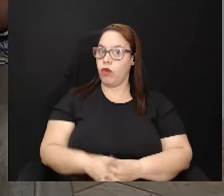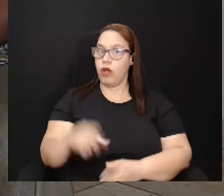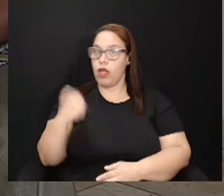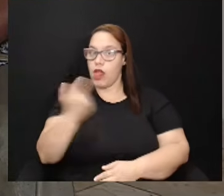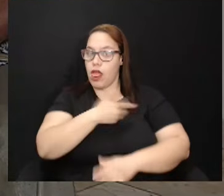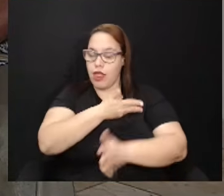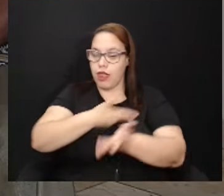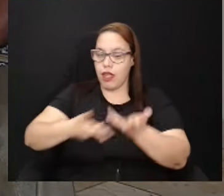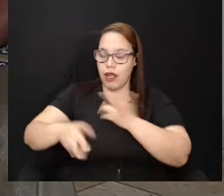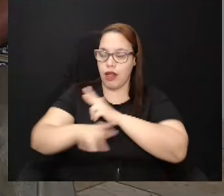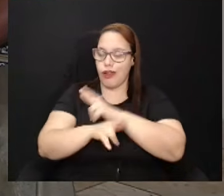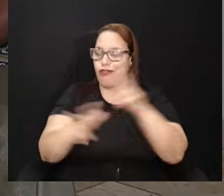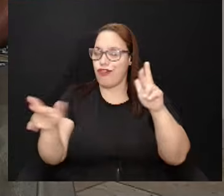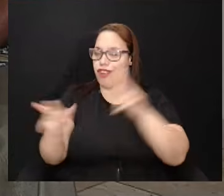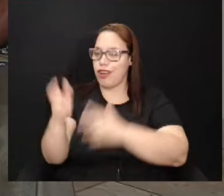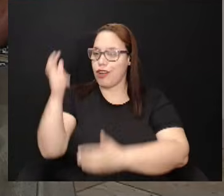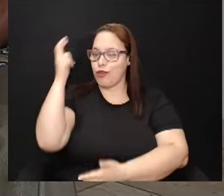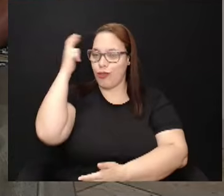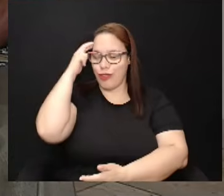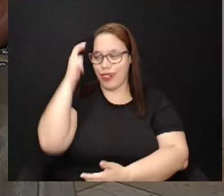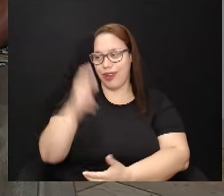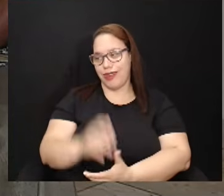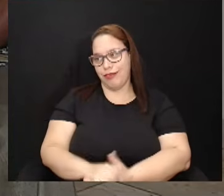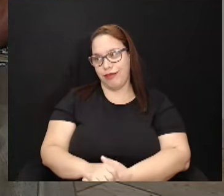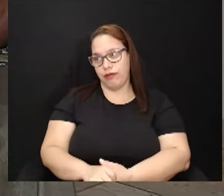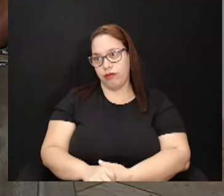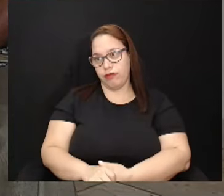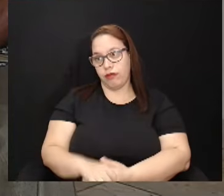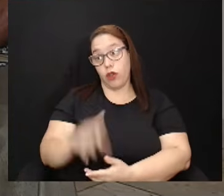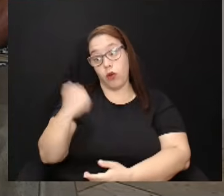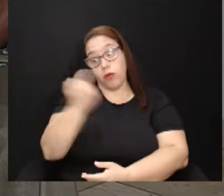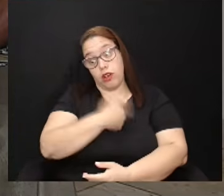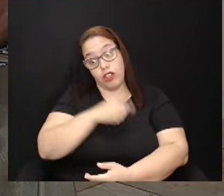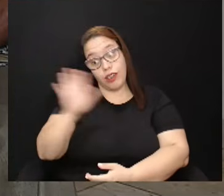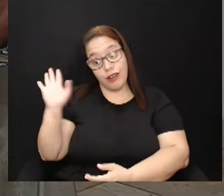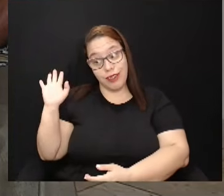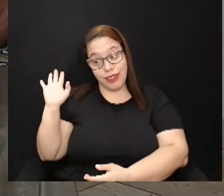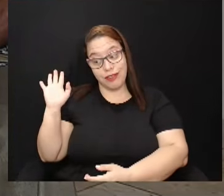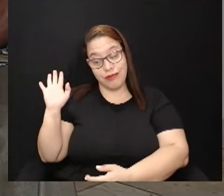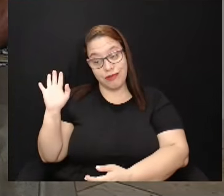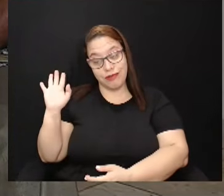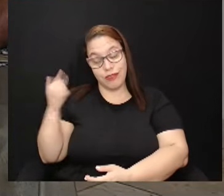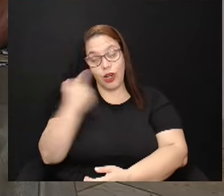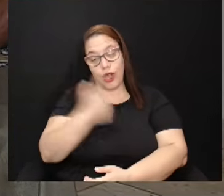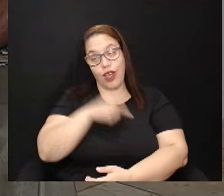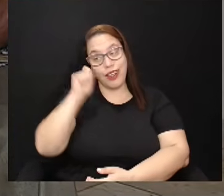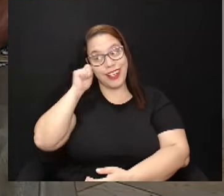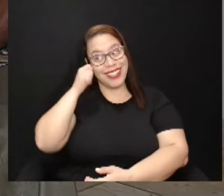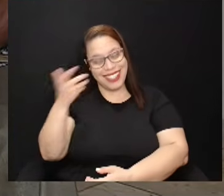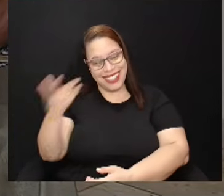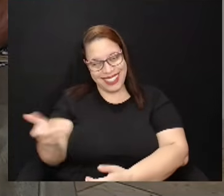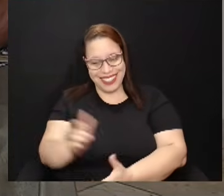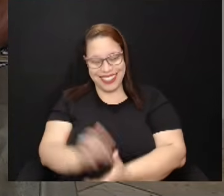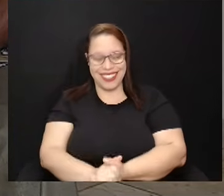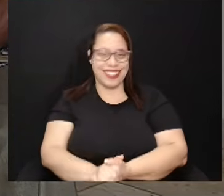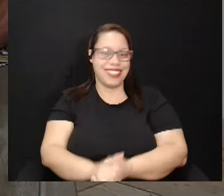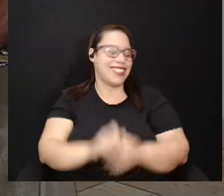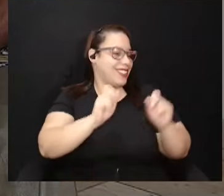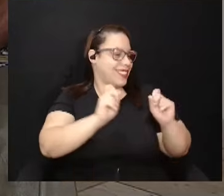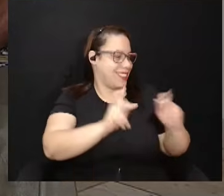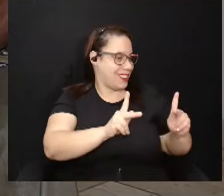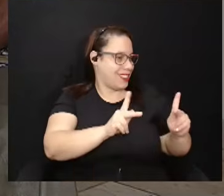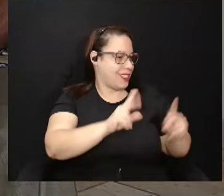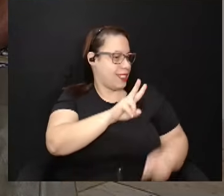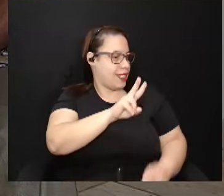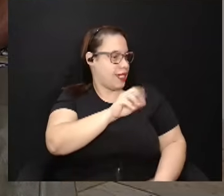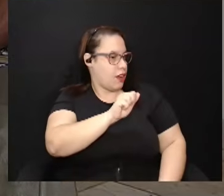Agora, compete a nós negros. Tá certo. Vado, muito obrigada